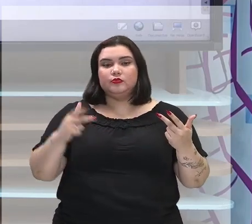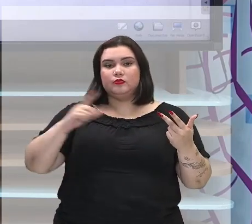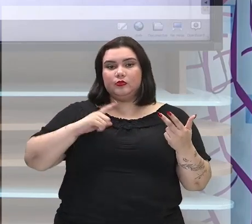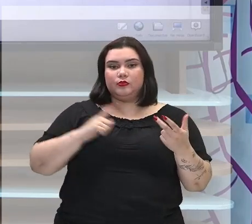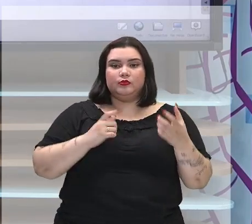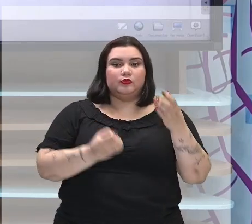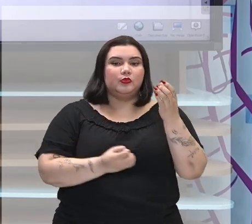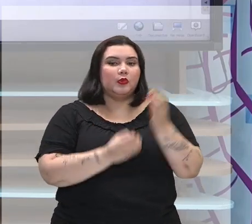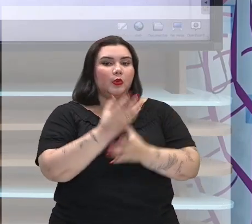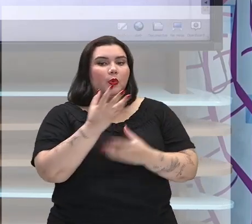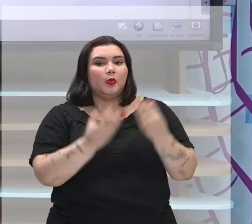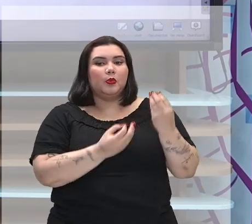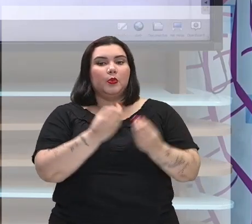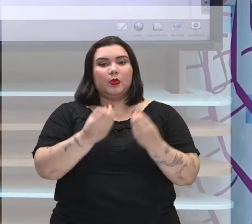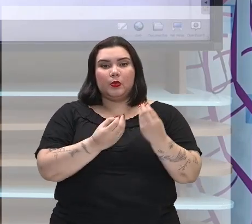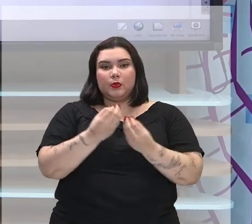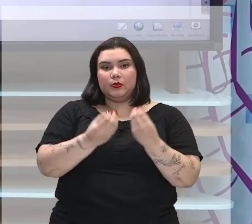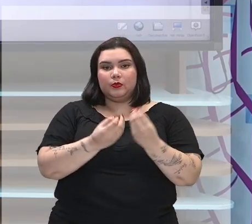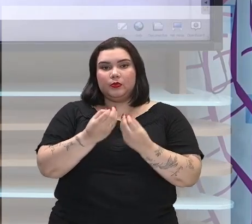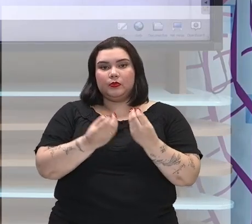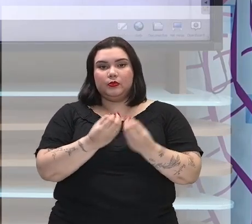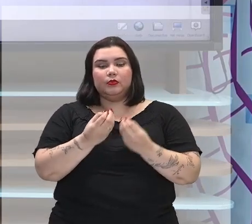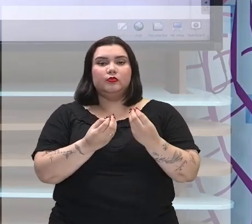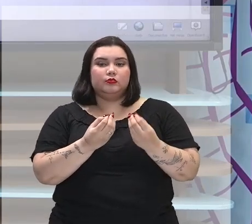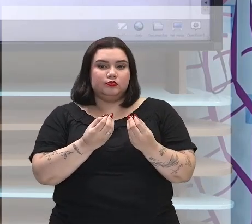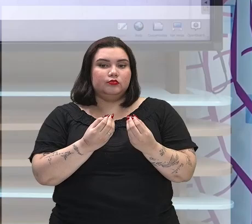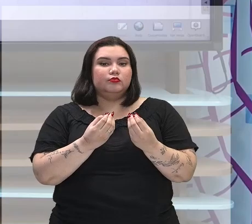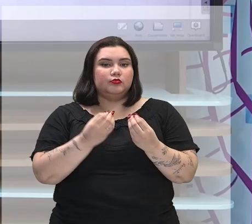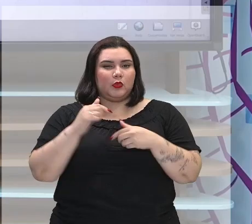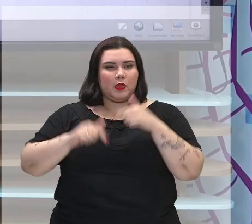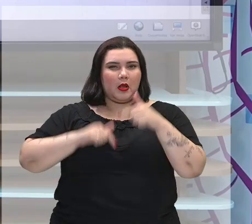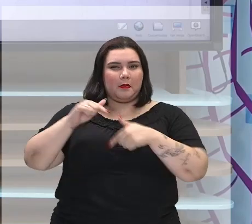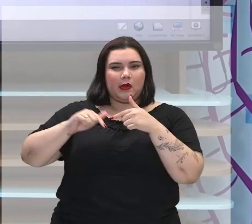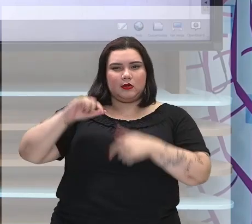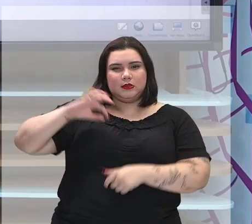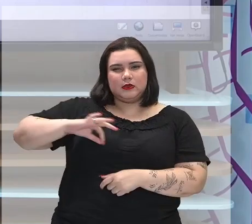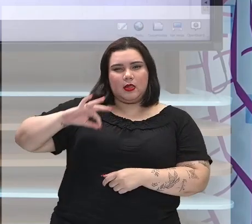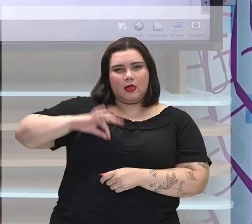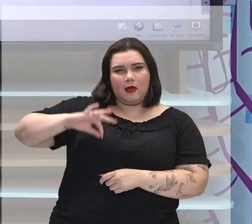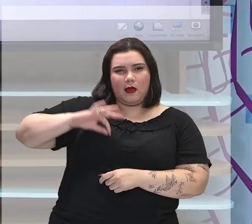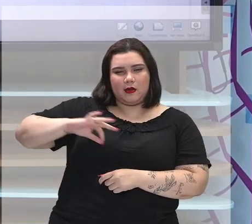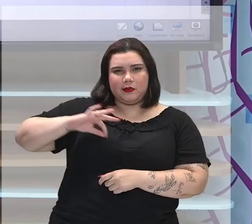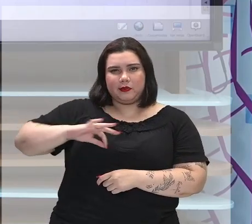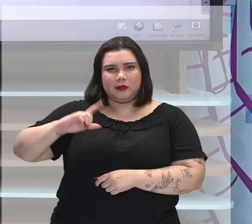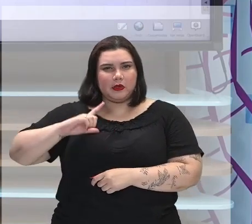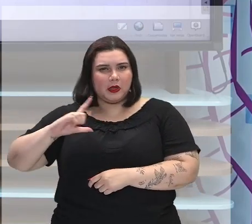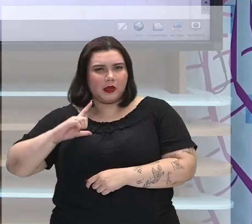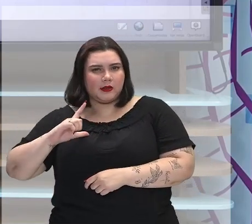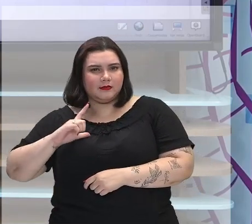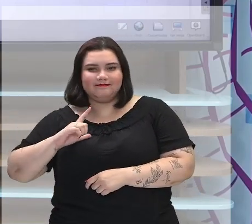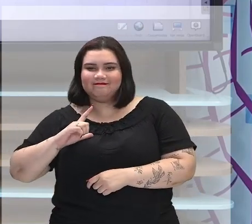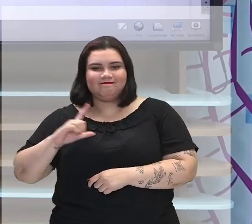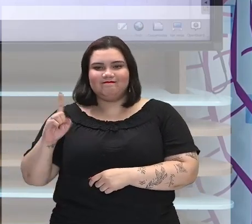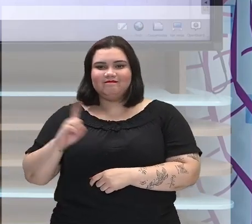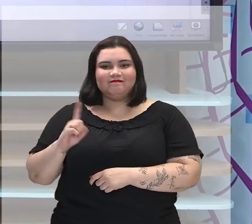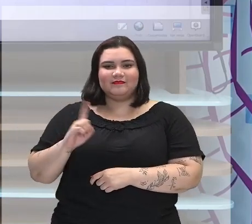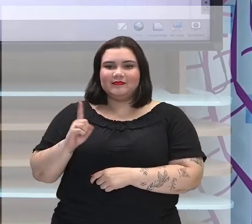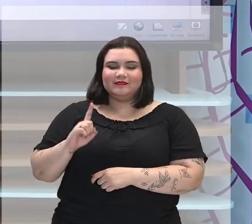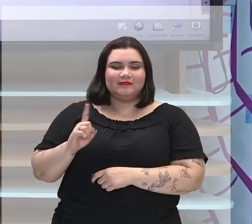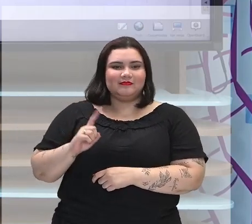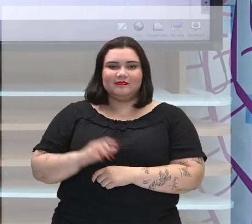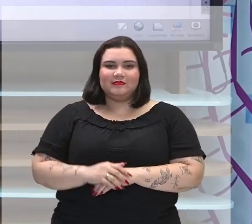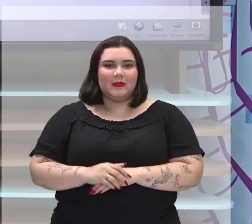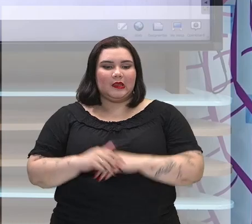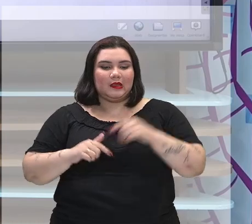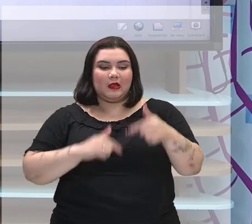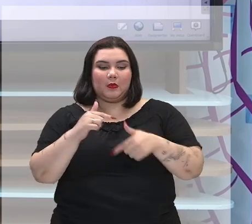produzidos de que forma? De que forma? Do trabalho assalariado? As pessoas receberiam salário? Não. Do